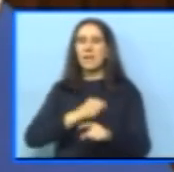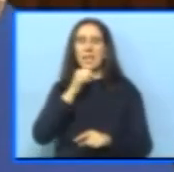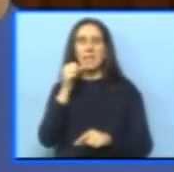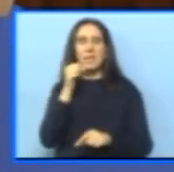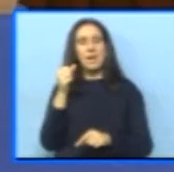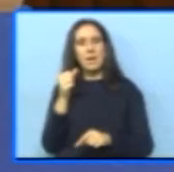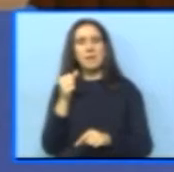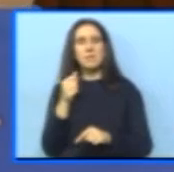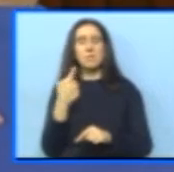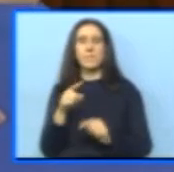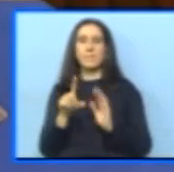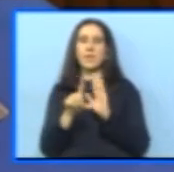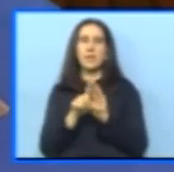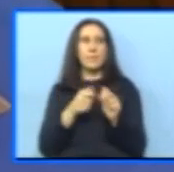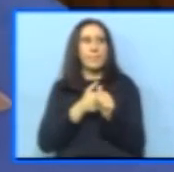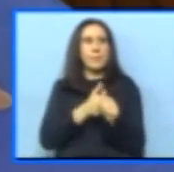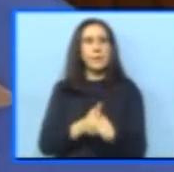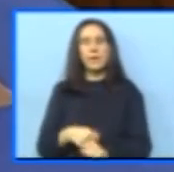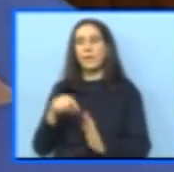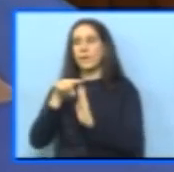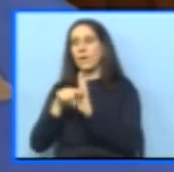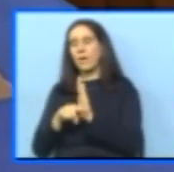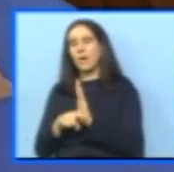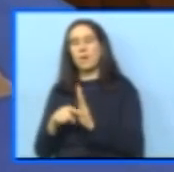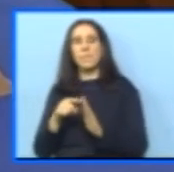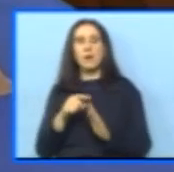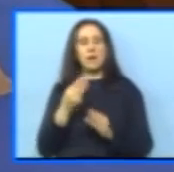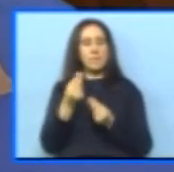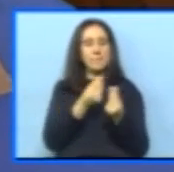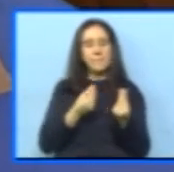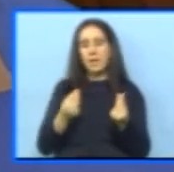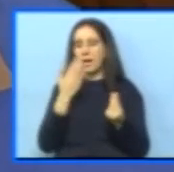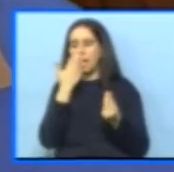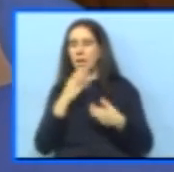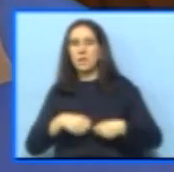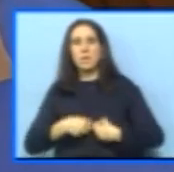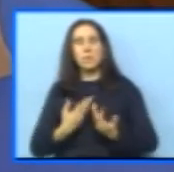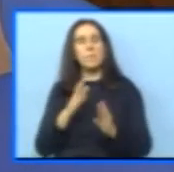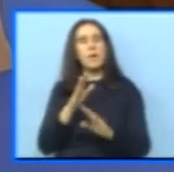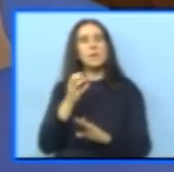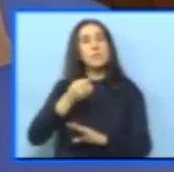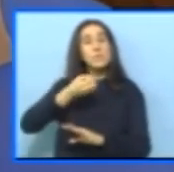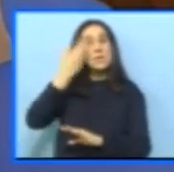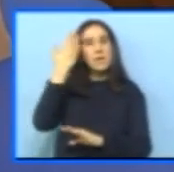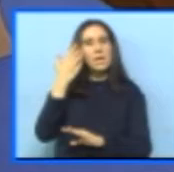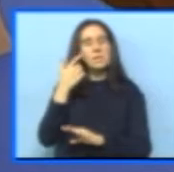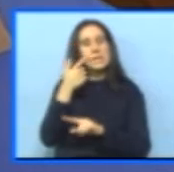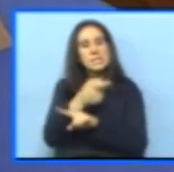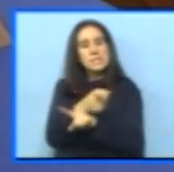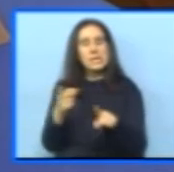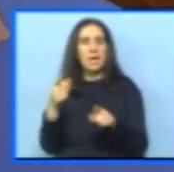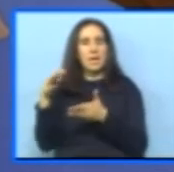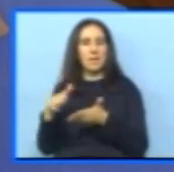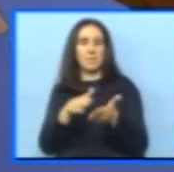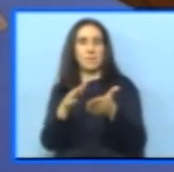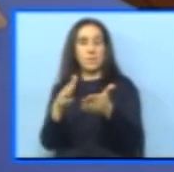a um cumprimento de leis, de normas, de preceitos, de atitudes, esquecendo que eles estão a apontar um caminho e